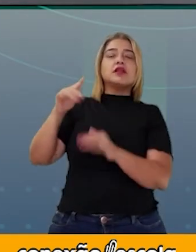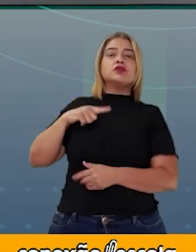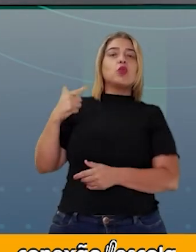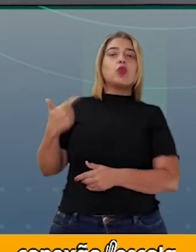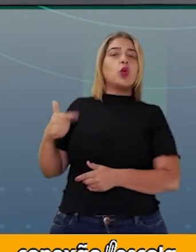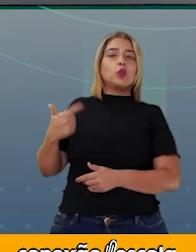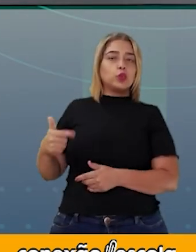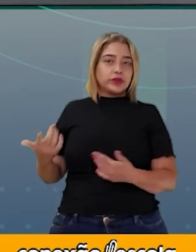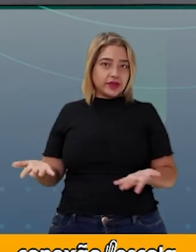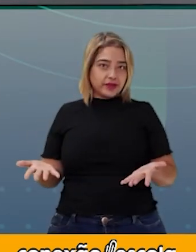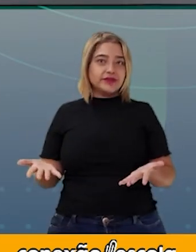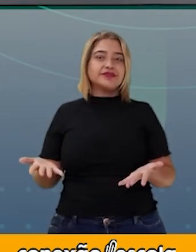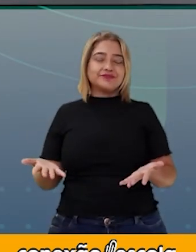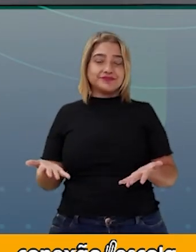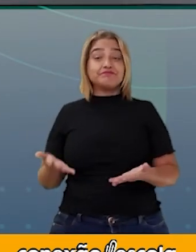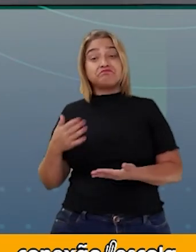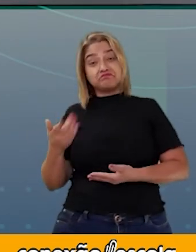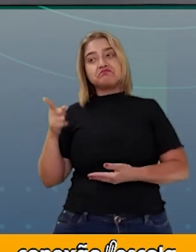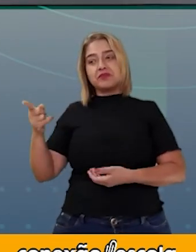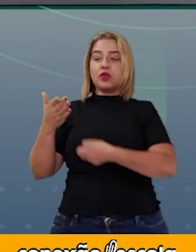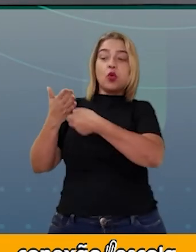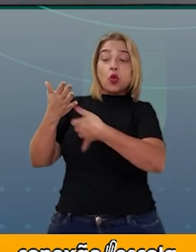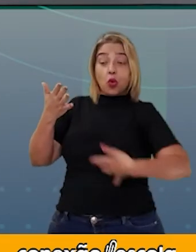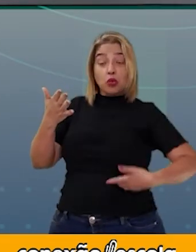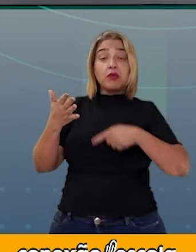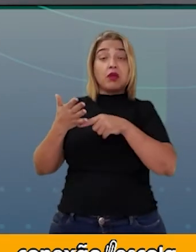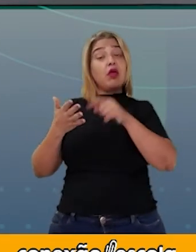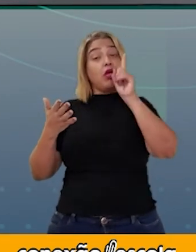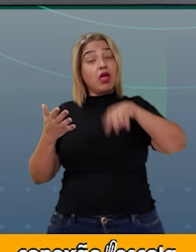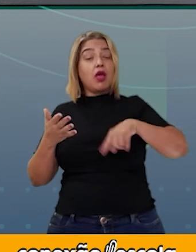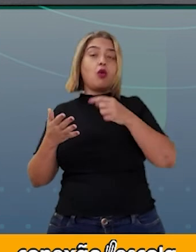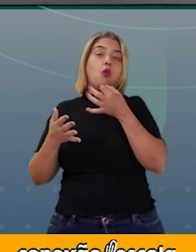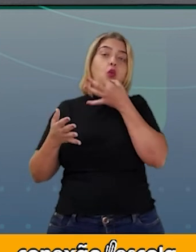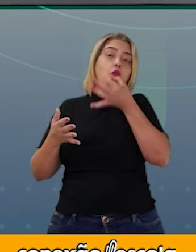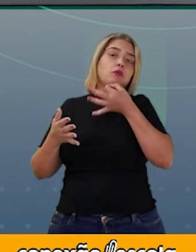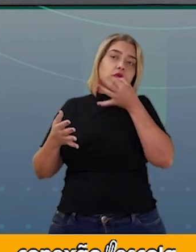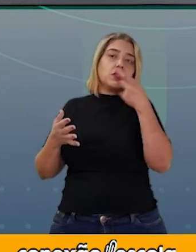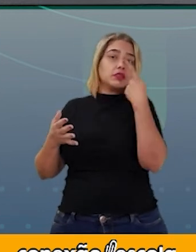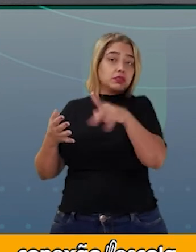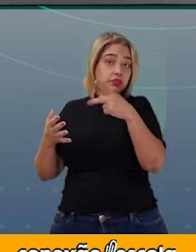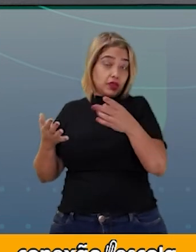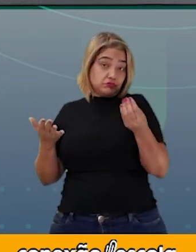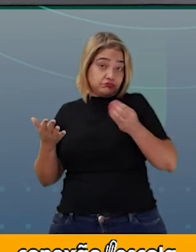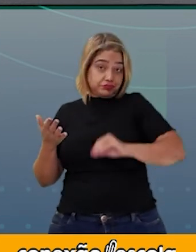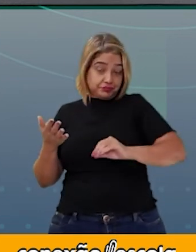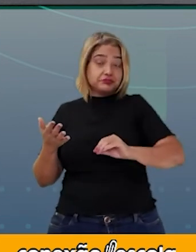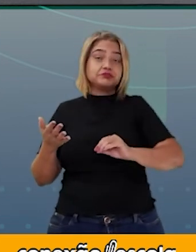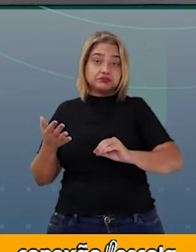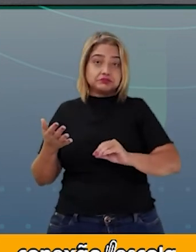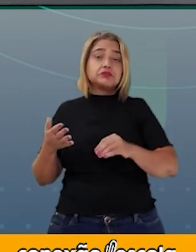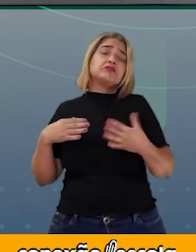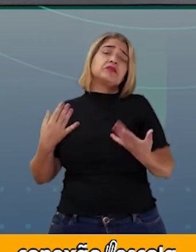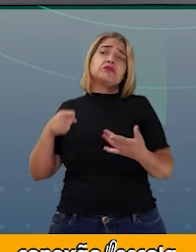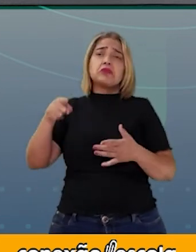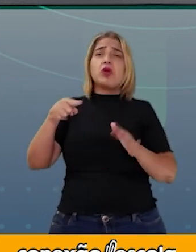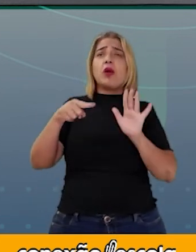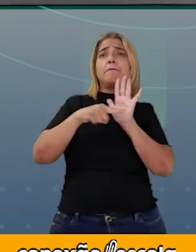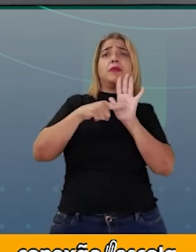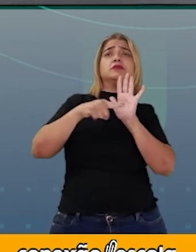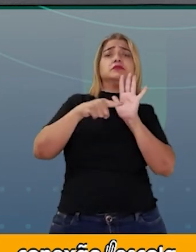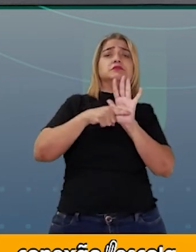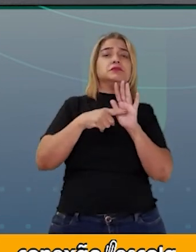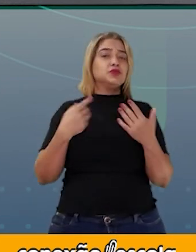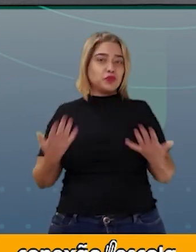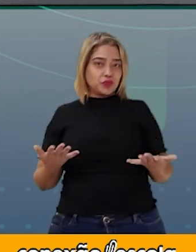até esse meu comentário aqui é uma opinião, e por que que seria pessimista? Observe então que nós estamos fazendo comentários o